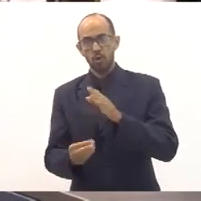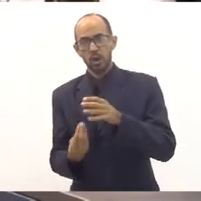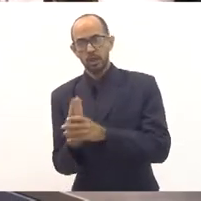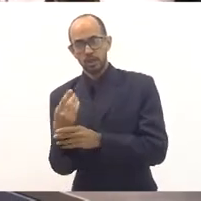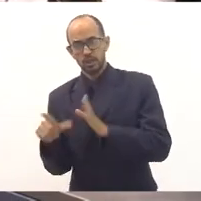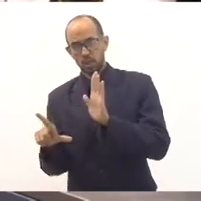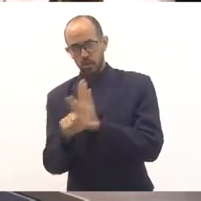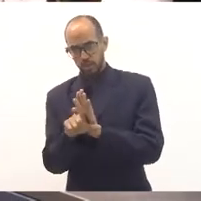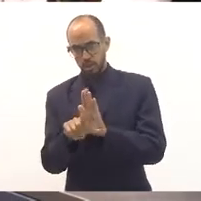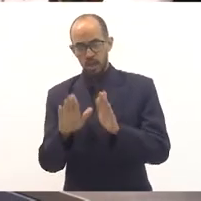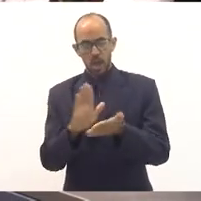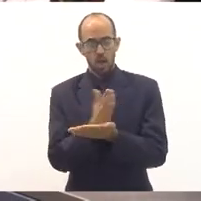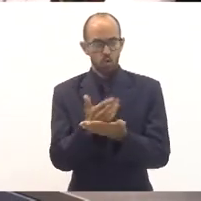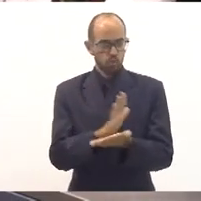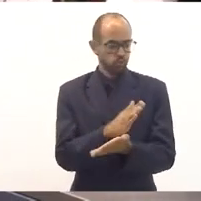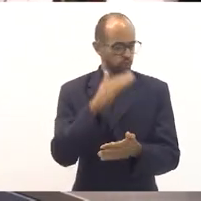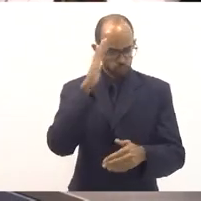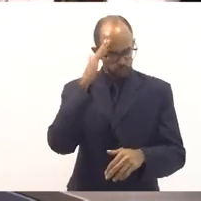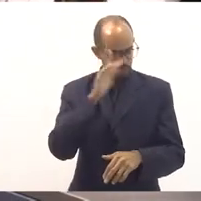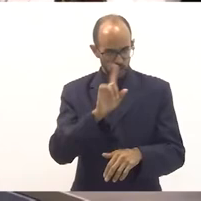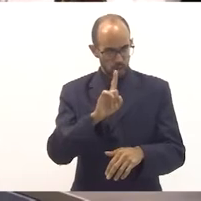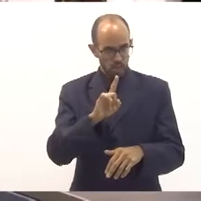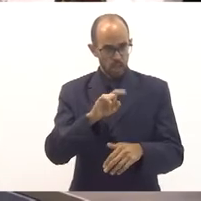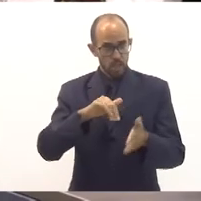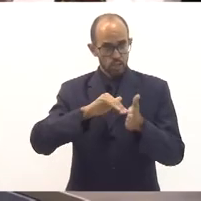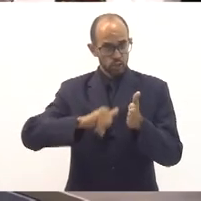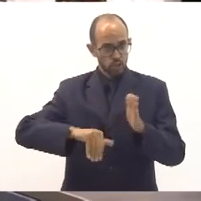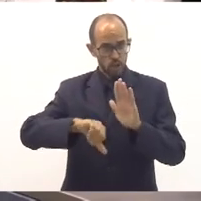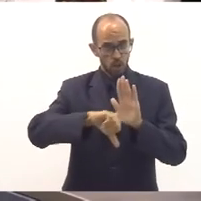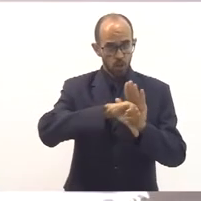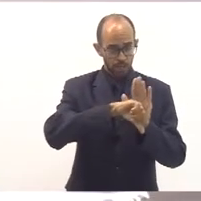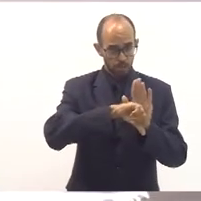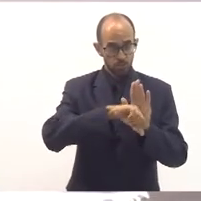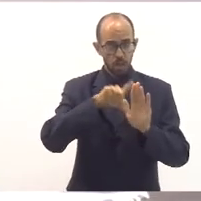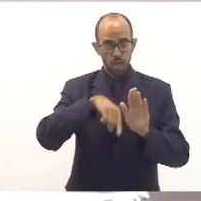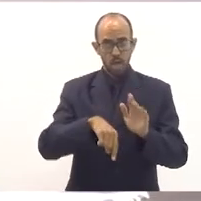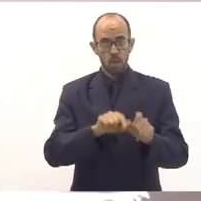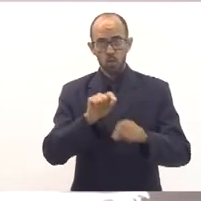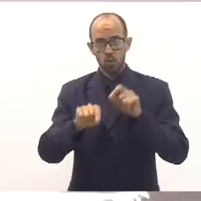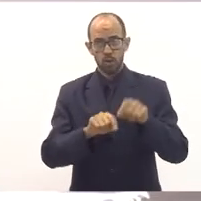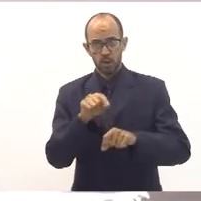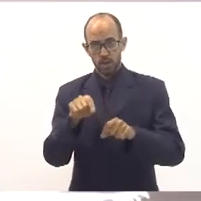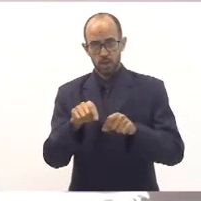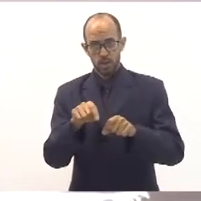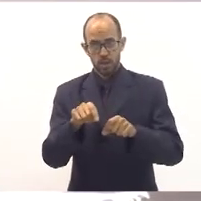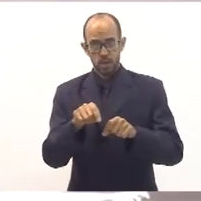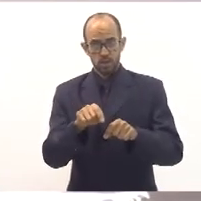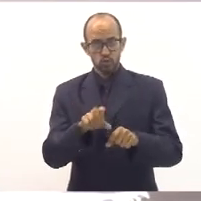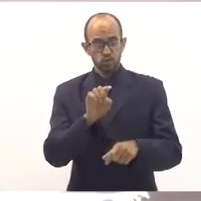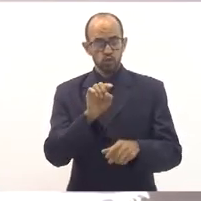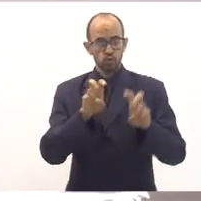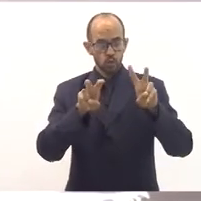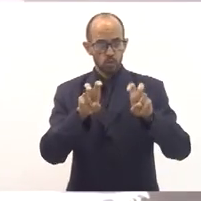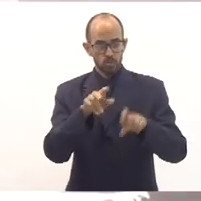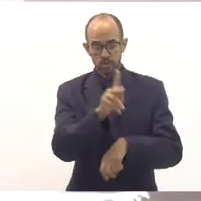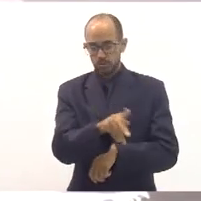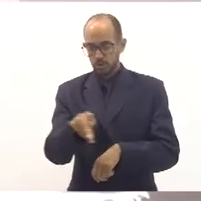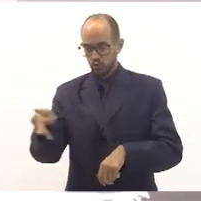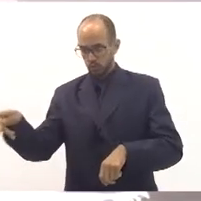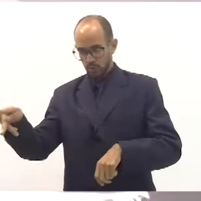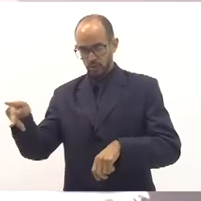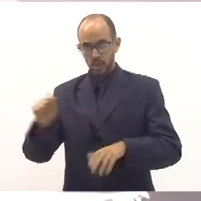que que é uma coisa O quê que a outra a descriminalização se fala diz referência as pessoas a